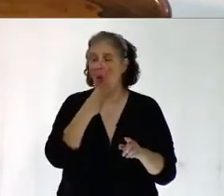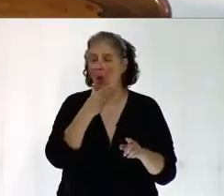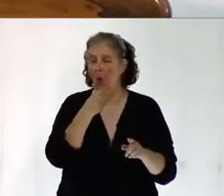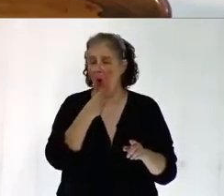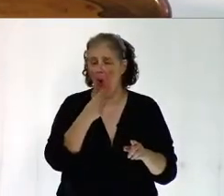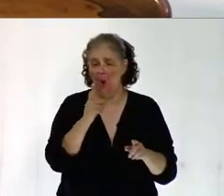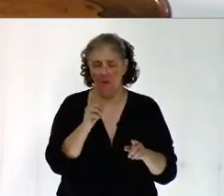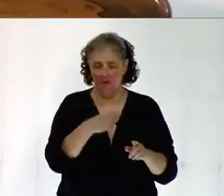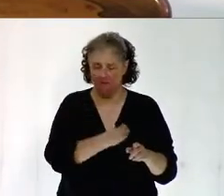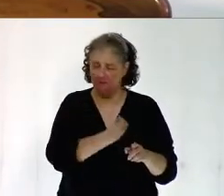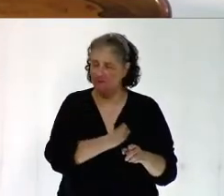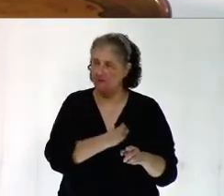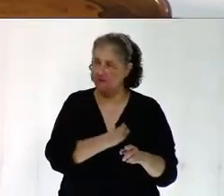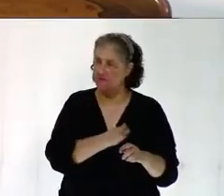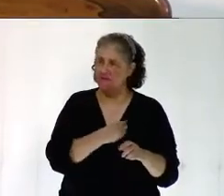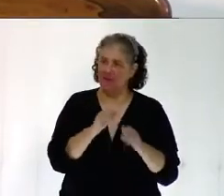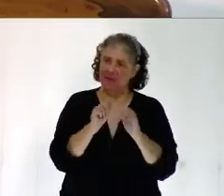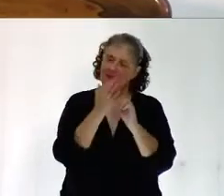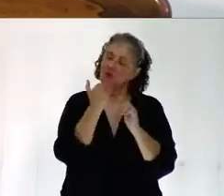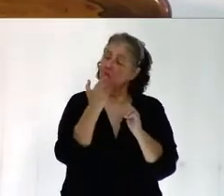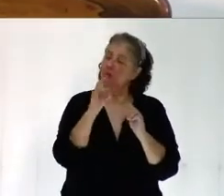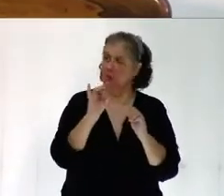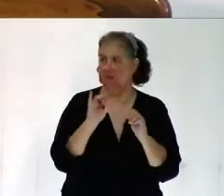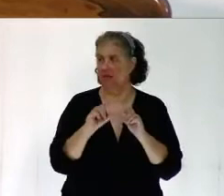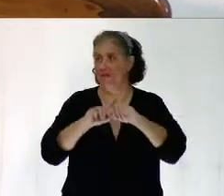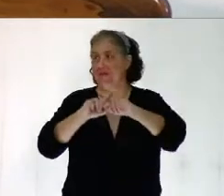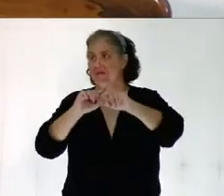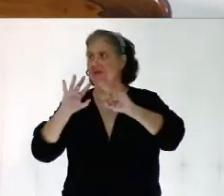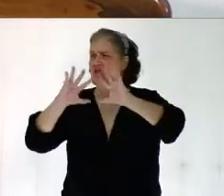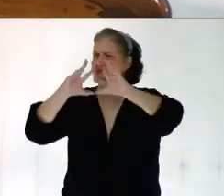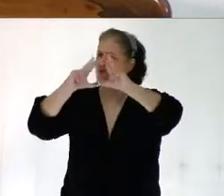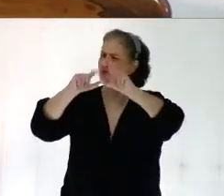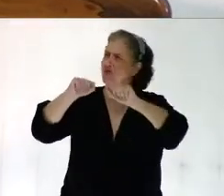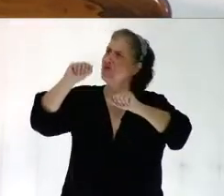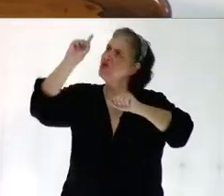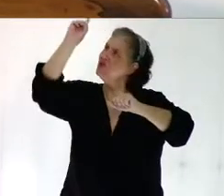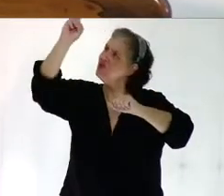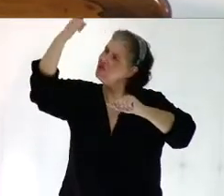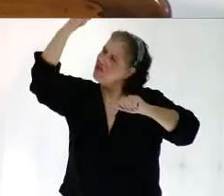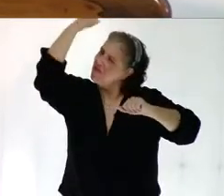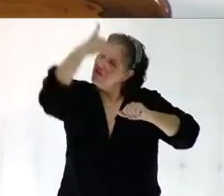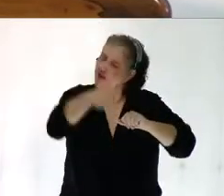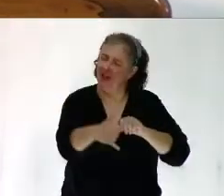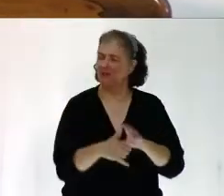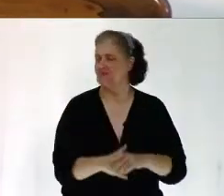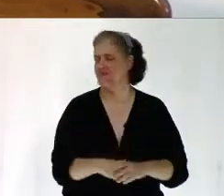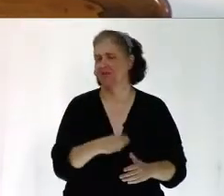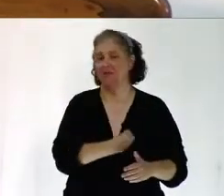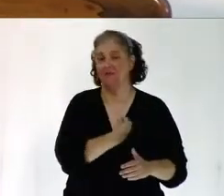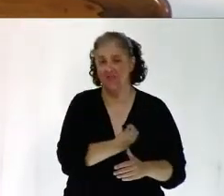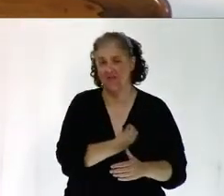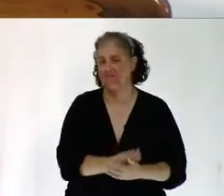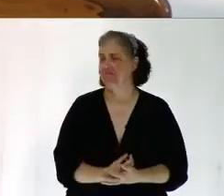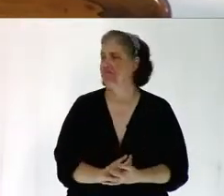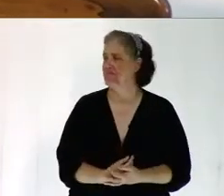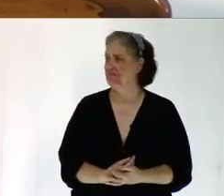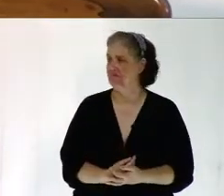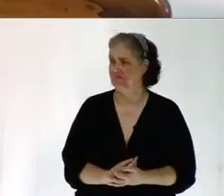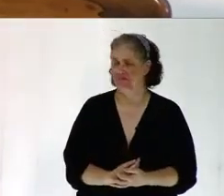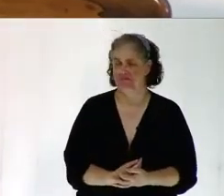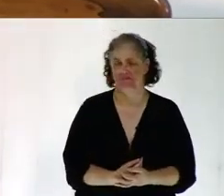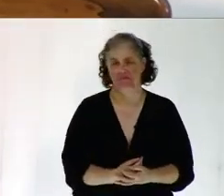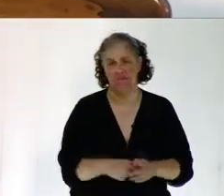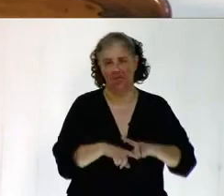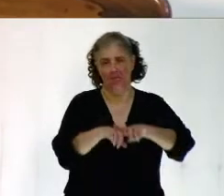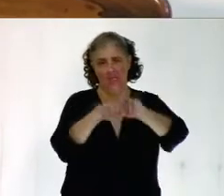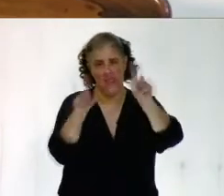mas de toda a palavra que procede da boca de deus jesus está recorrendo a um texto do antigo testamento dito